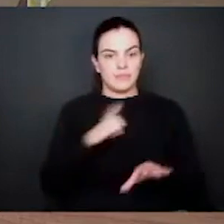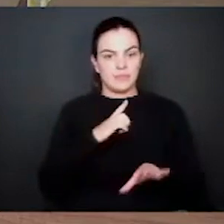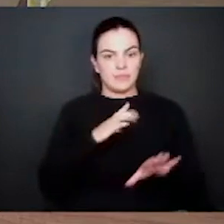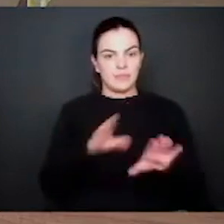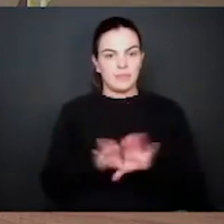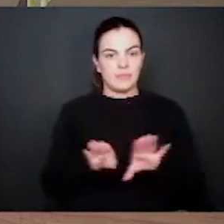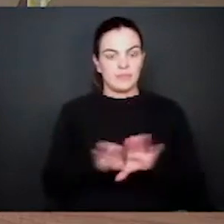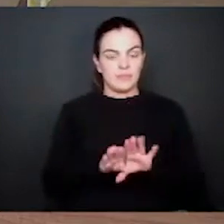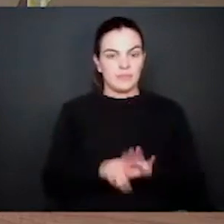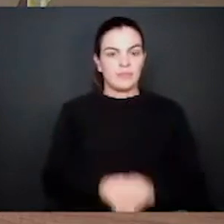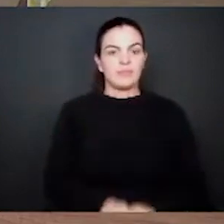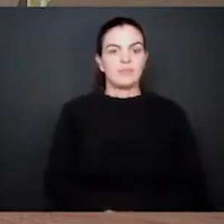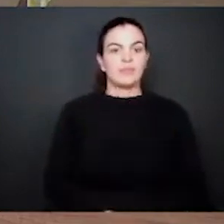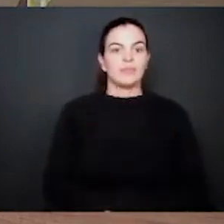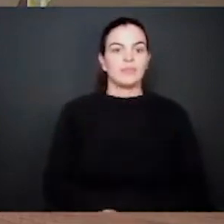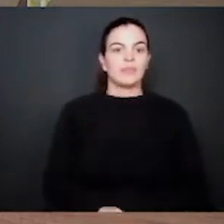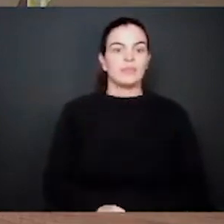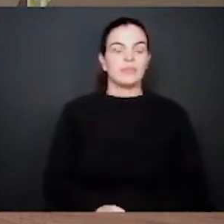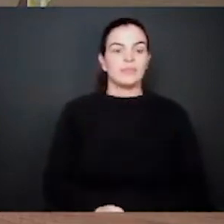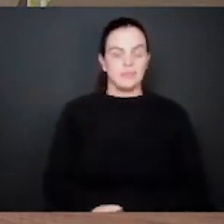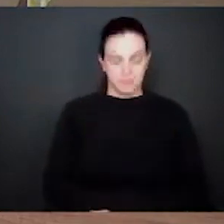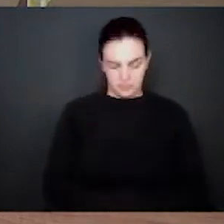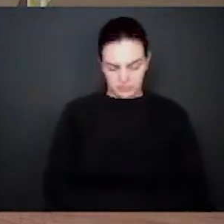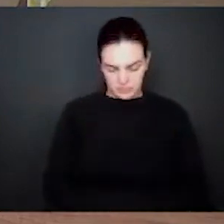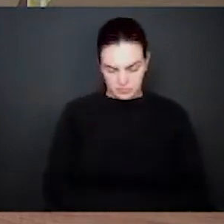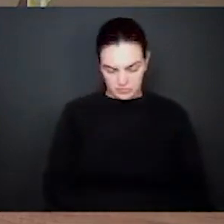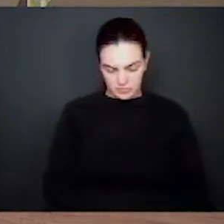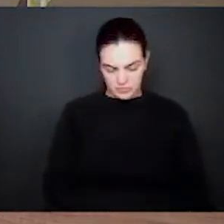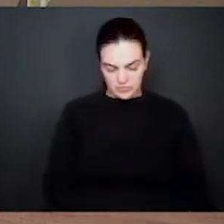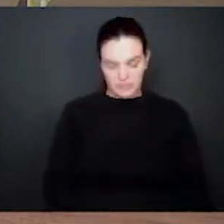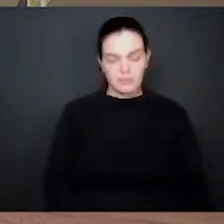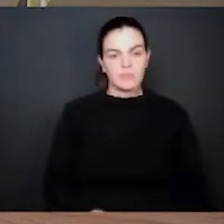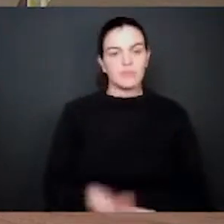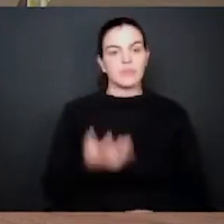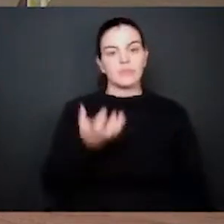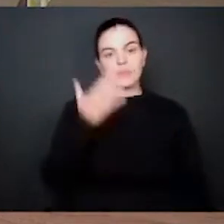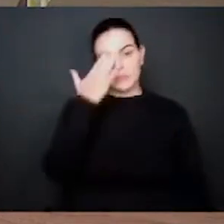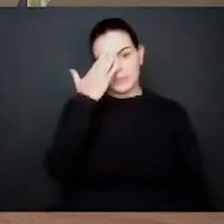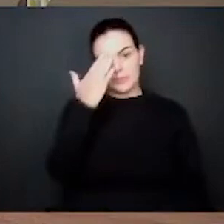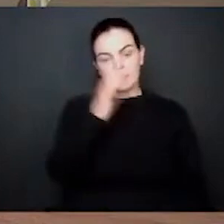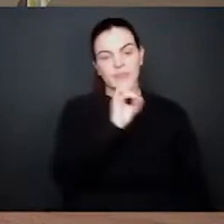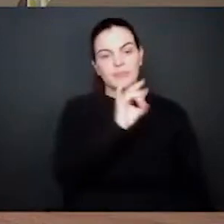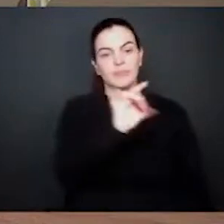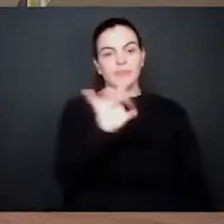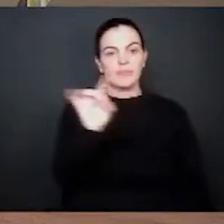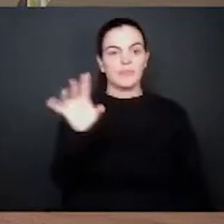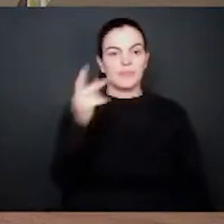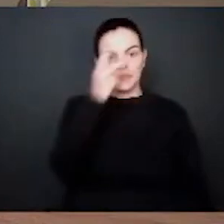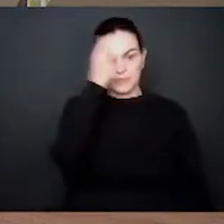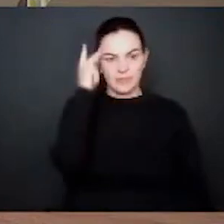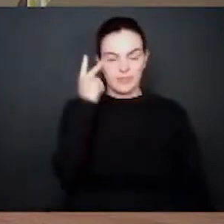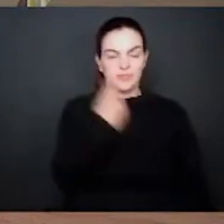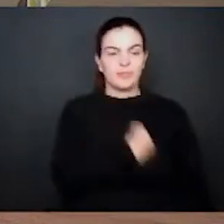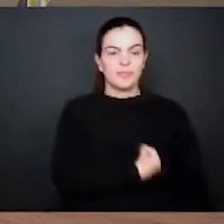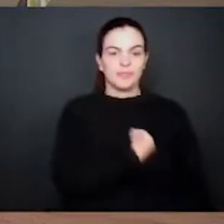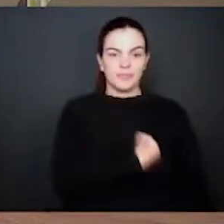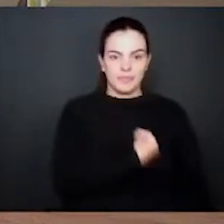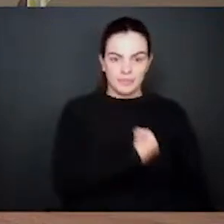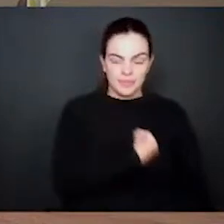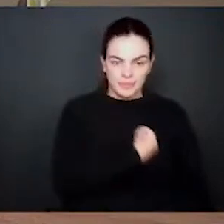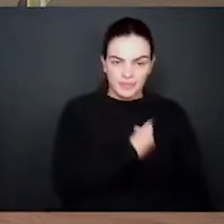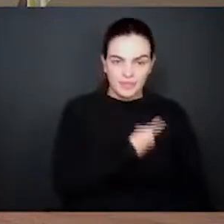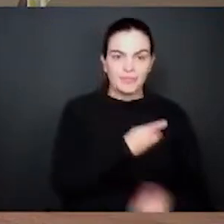municipal. Agradecer a cada entidade, a cada pessoa que está aqui acompanhando essa